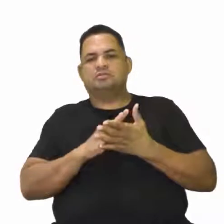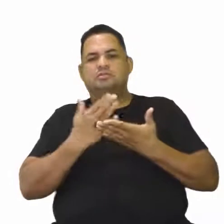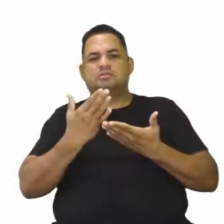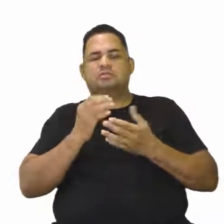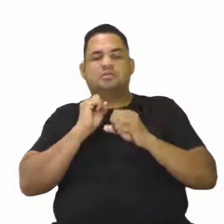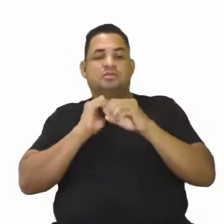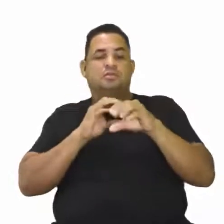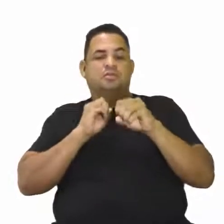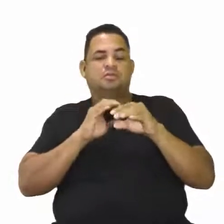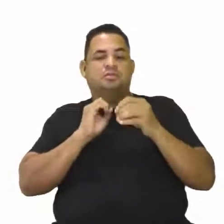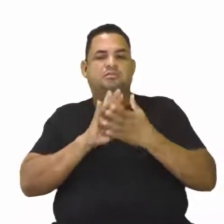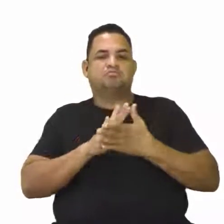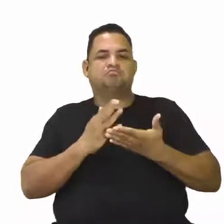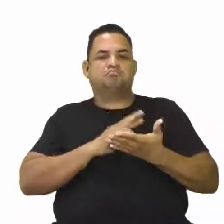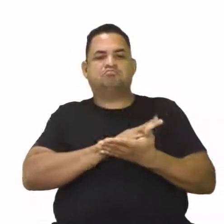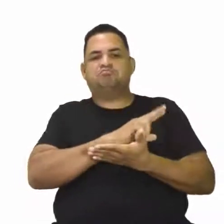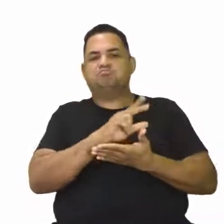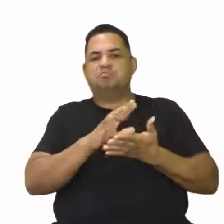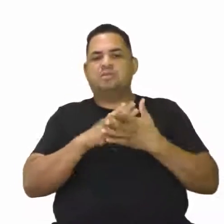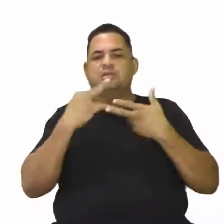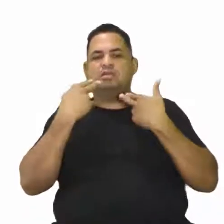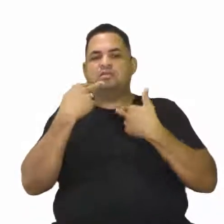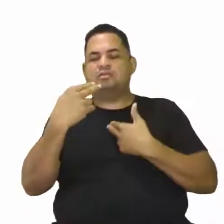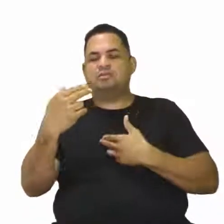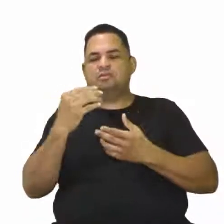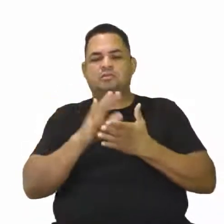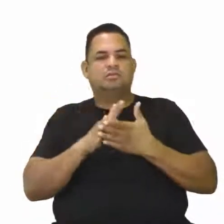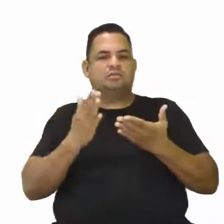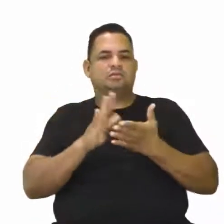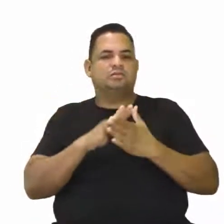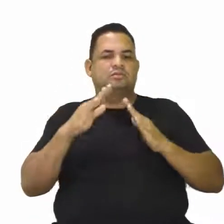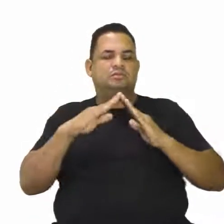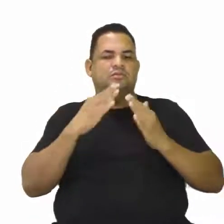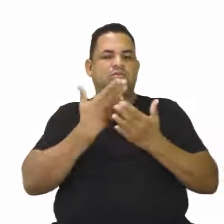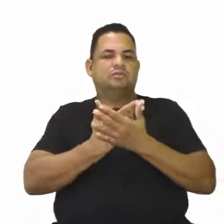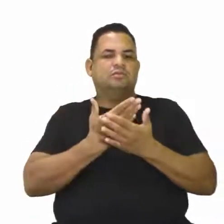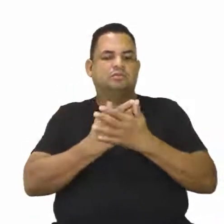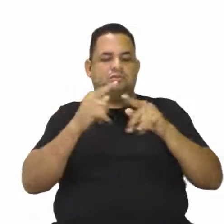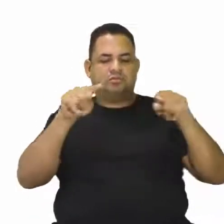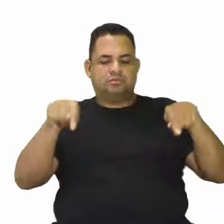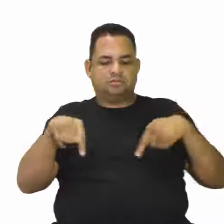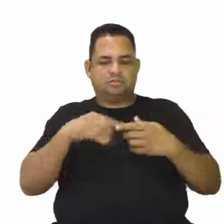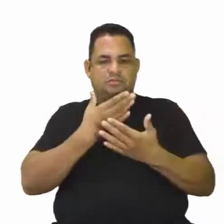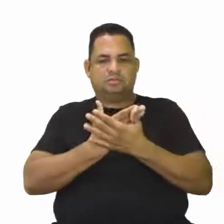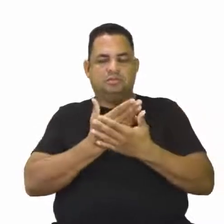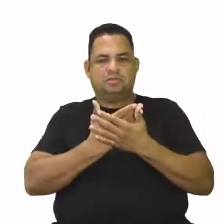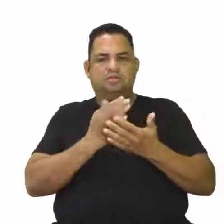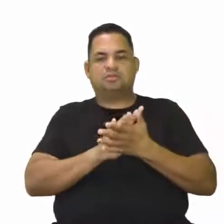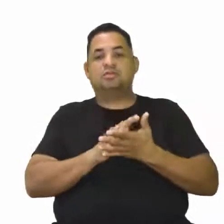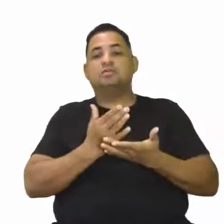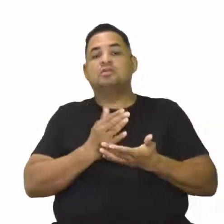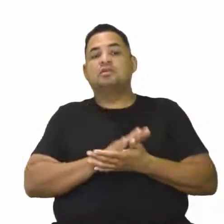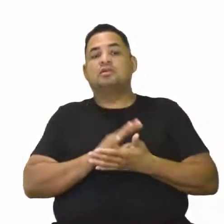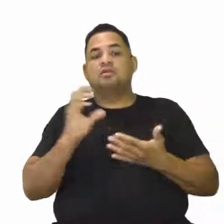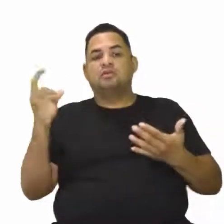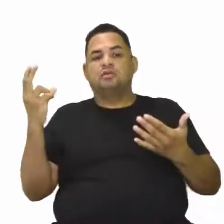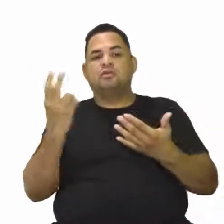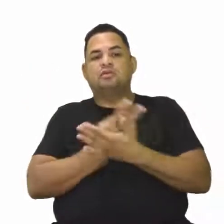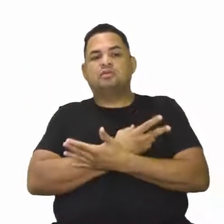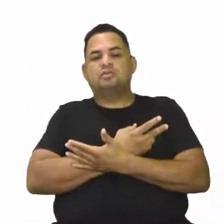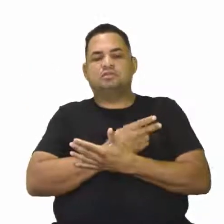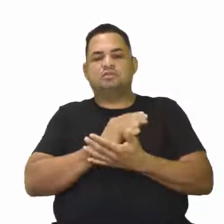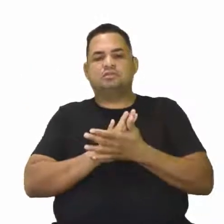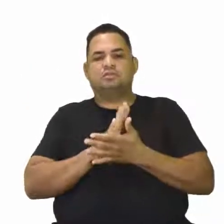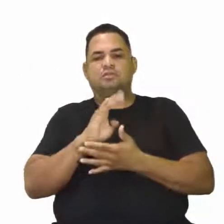esse ensino múltiplo de línguas na escola e em sala de aula, que foi celebrado em Barcelona,